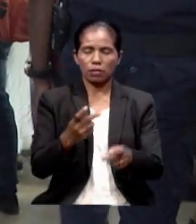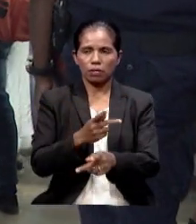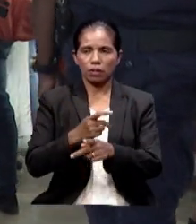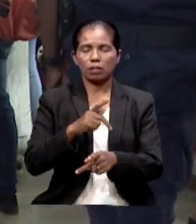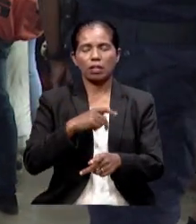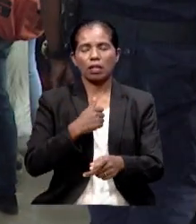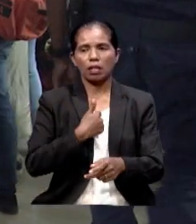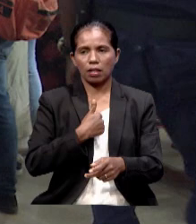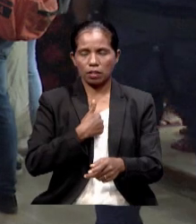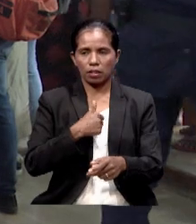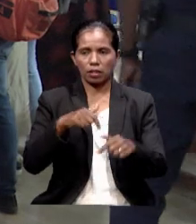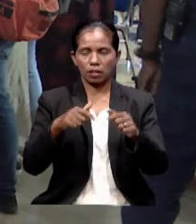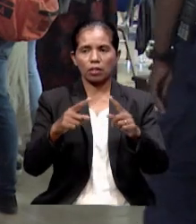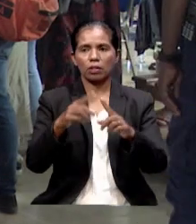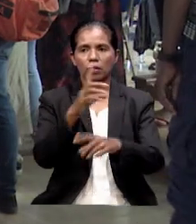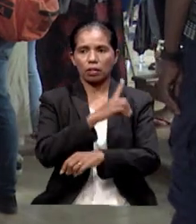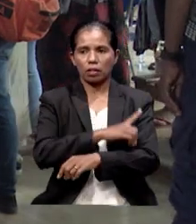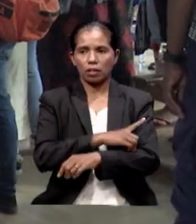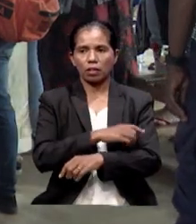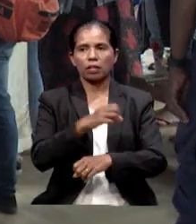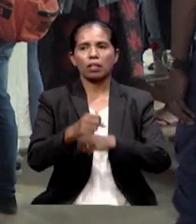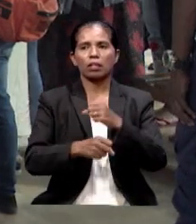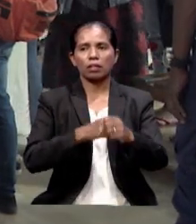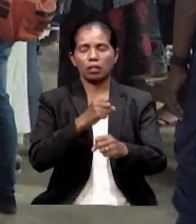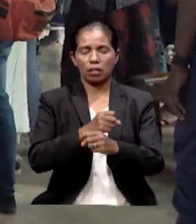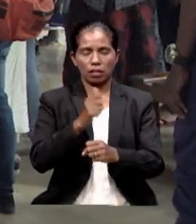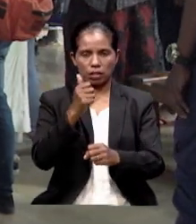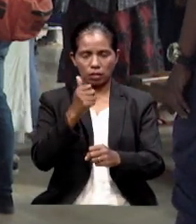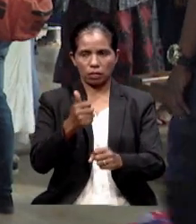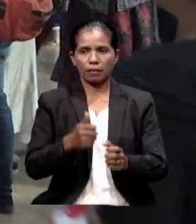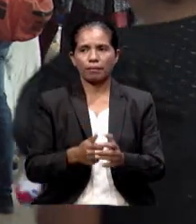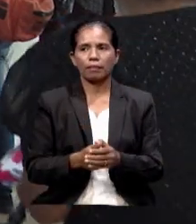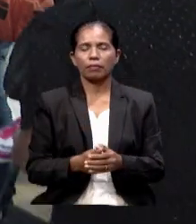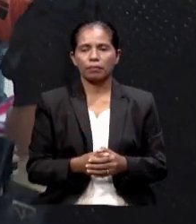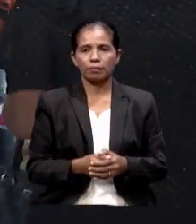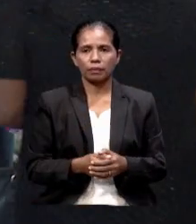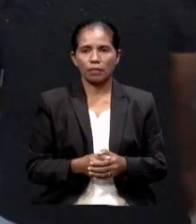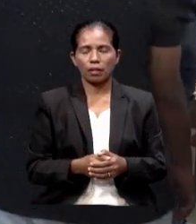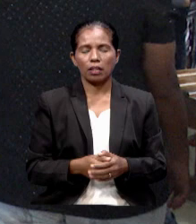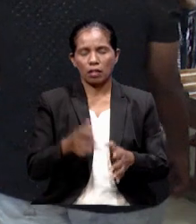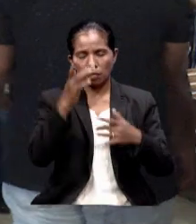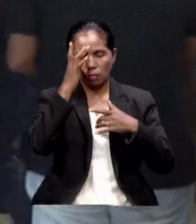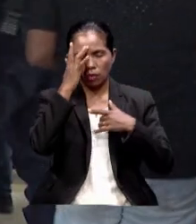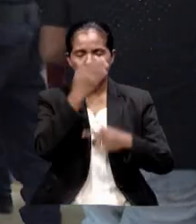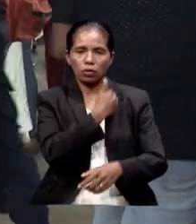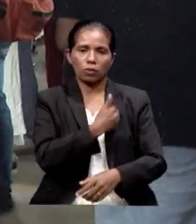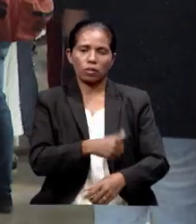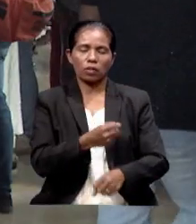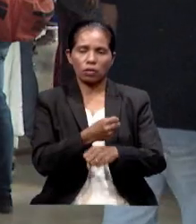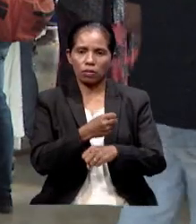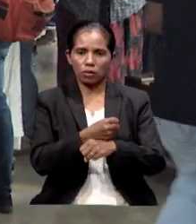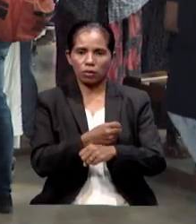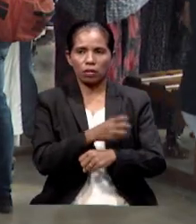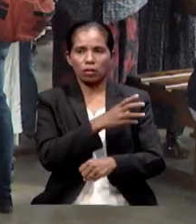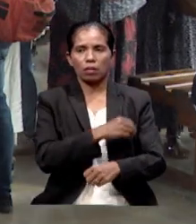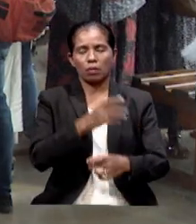ida ne to iha uhin lorong katak tinan sanul ho balo ihe nia stroke ho mos tan nia hetan mos